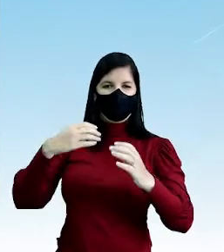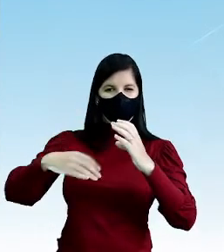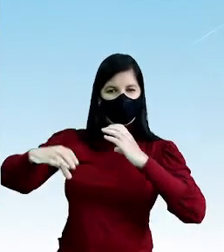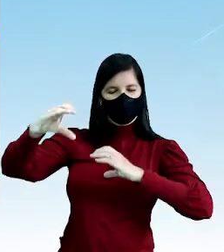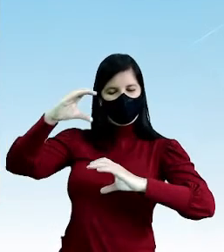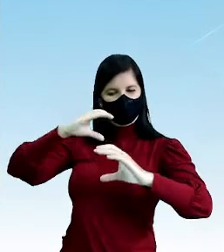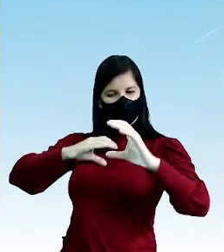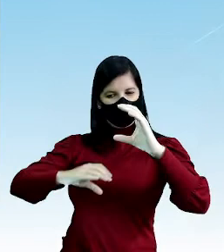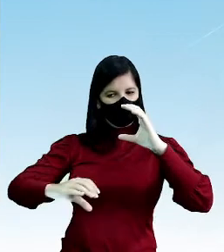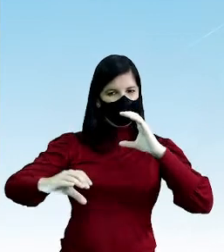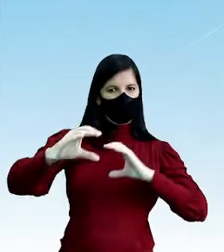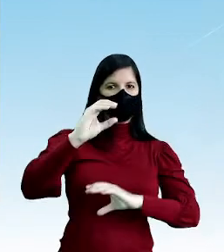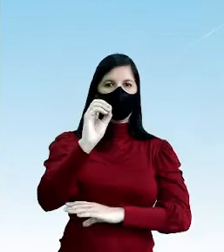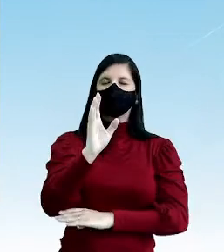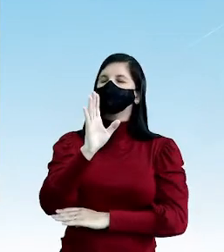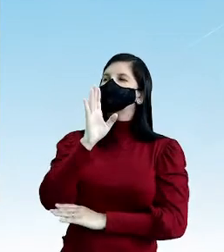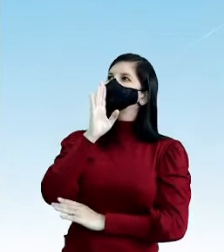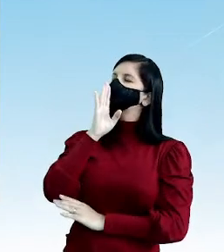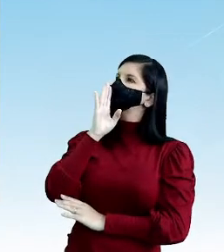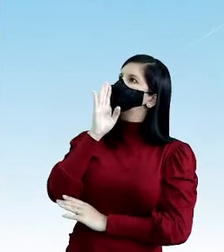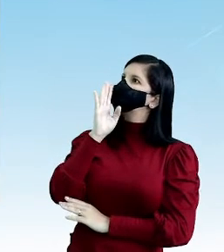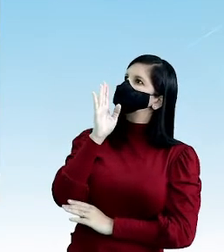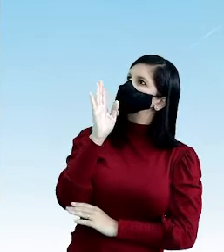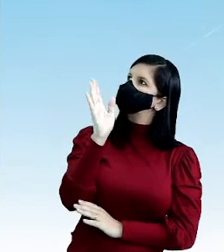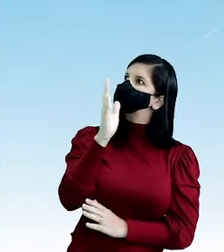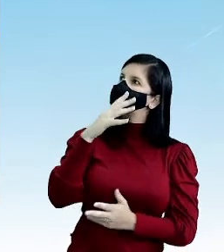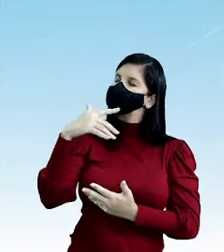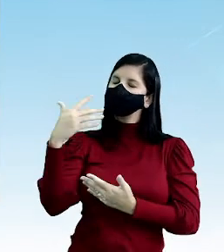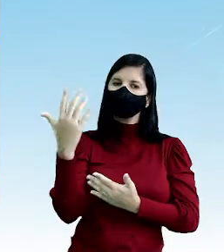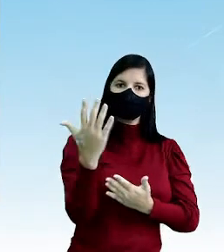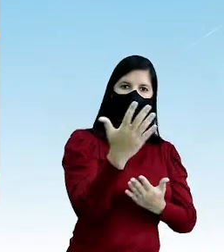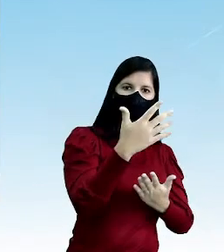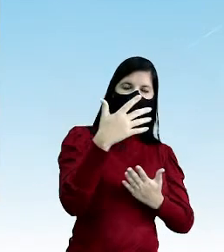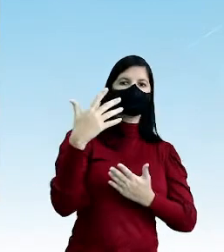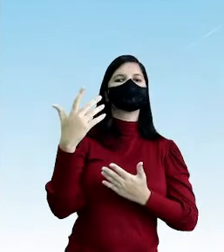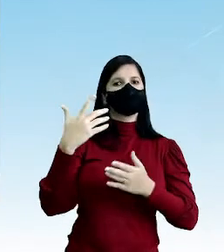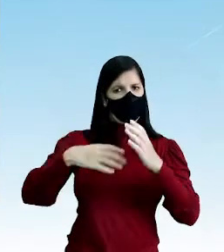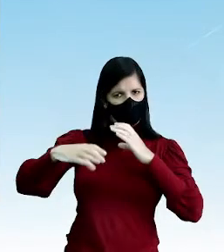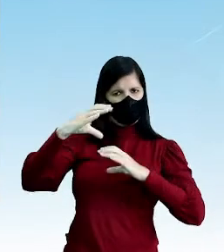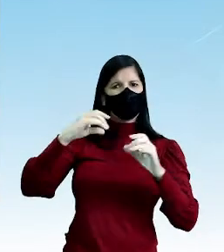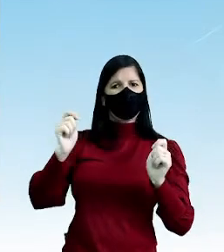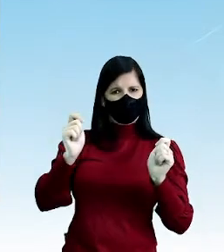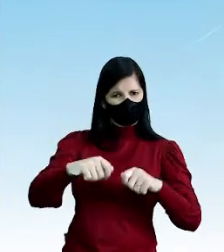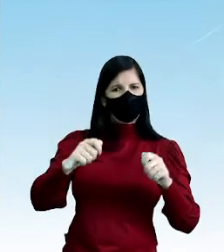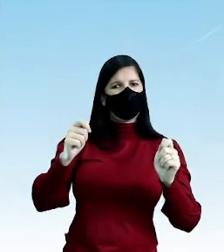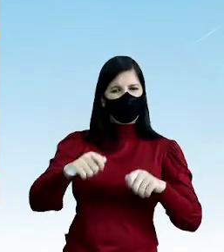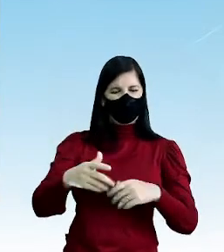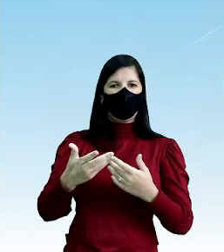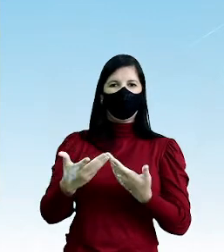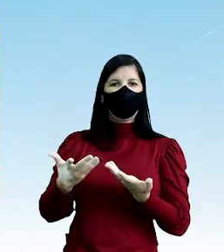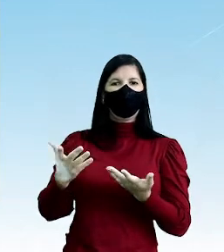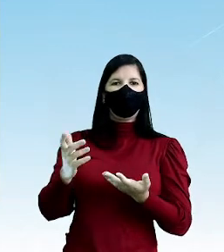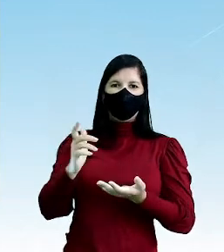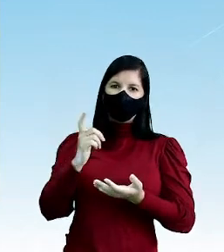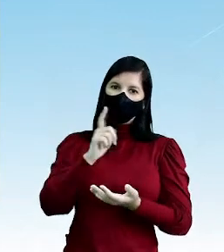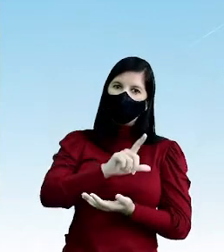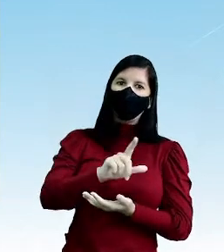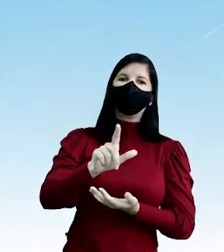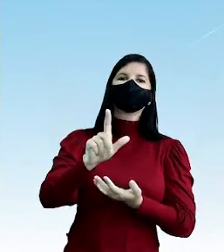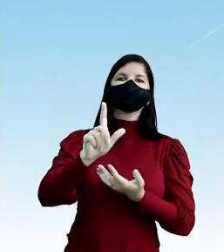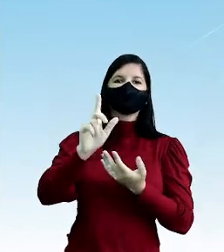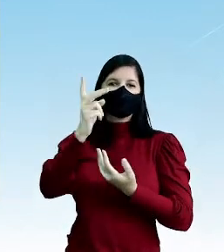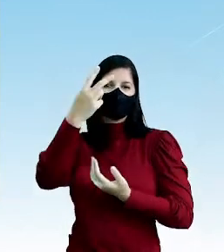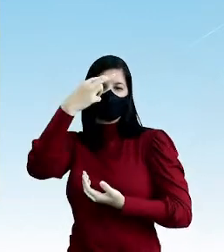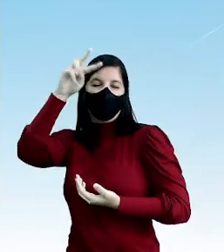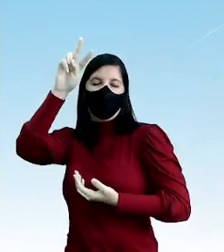silêncio por meio de uma linguagem da dança. Então, a dança, ela também é comunicação. Como eu falei, a dança também, ela conta,